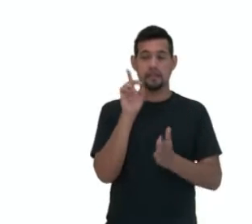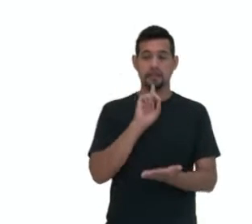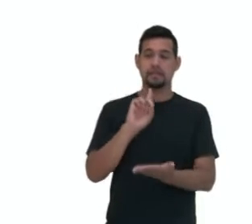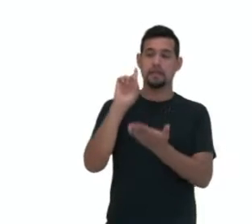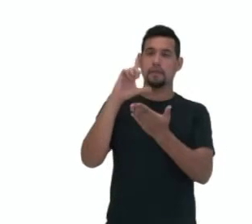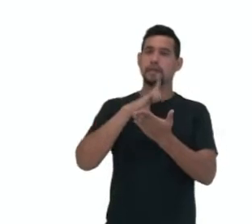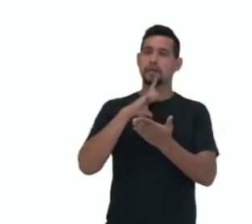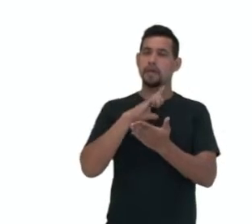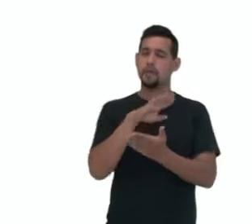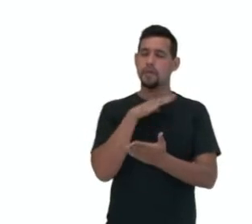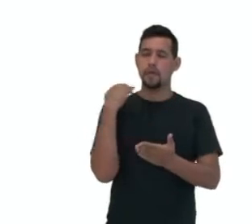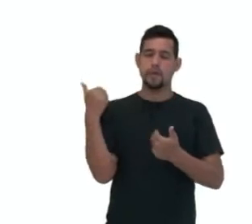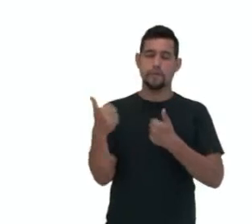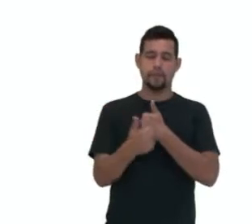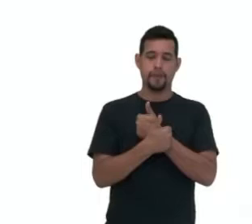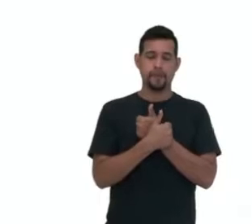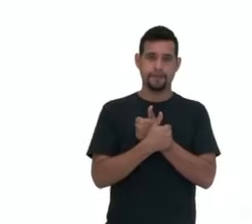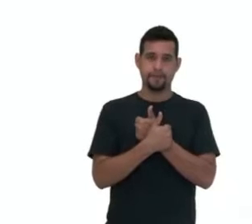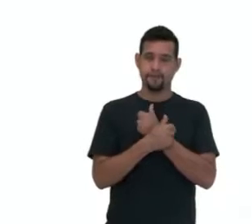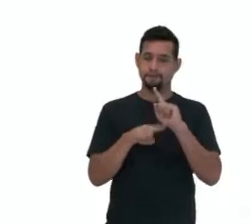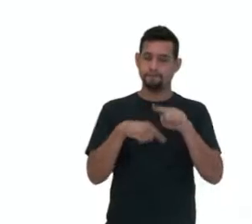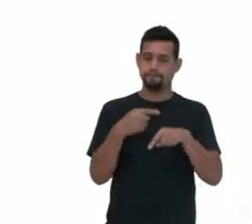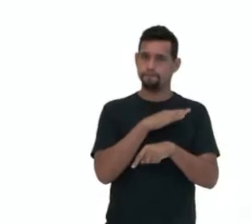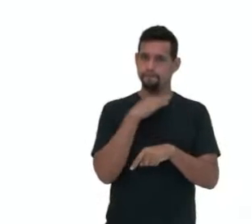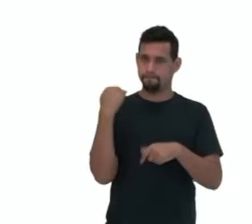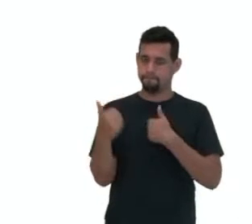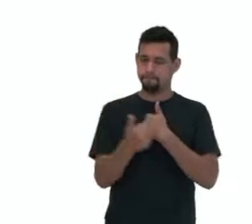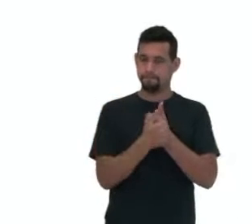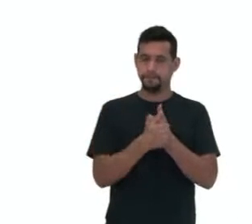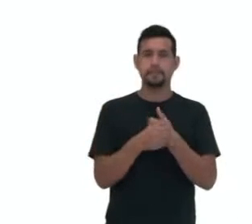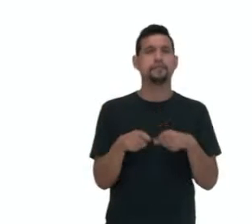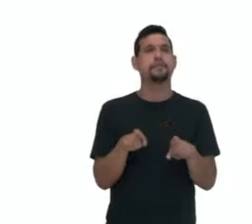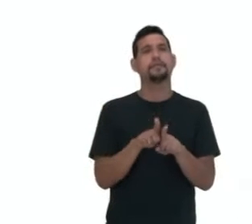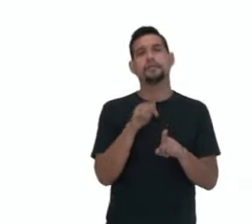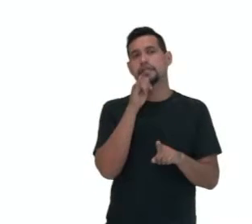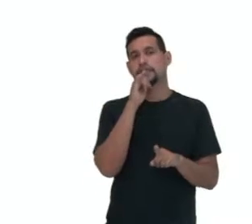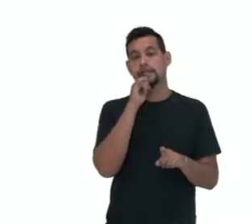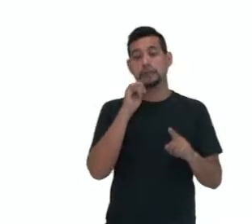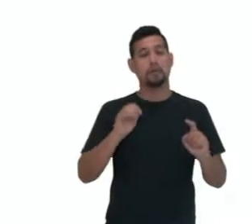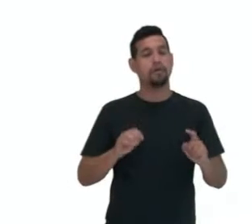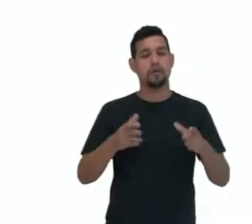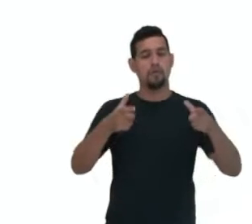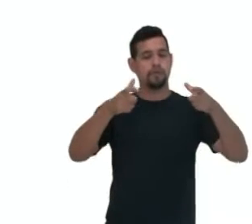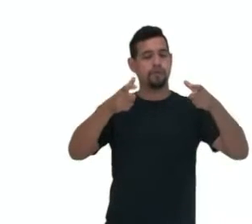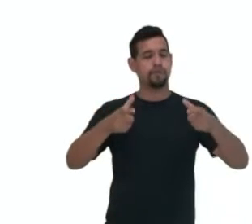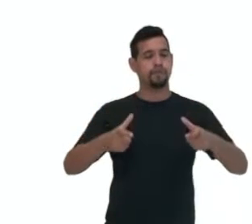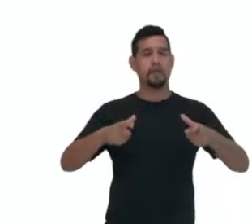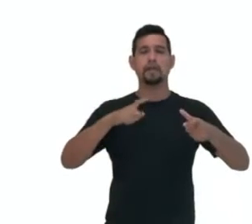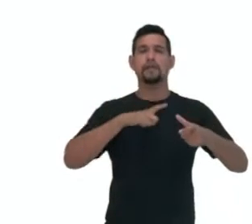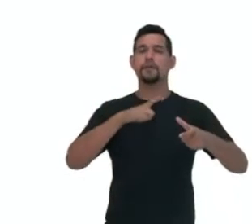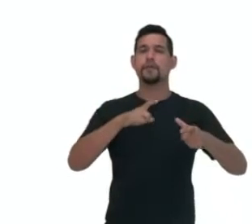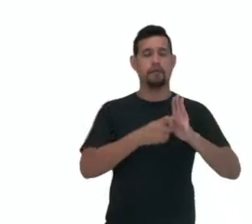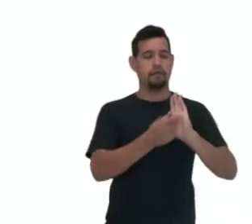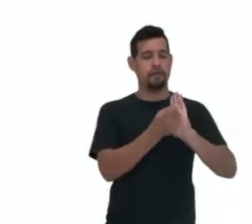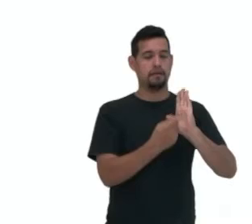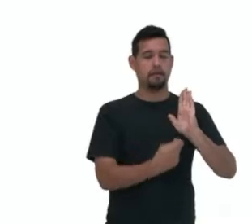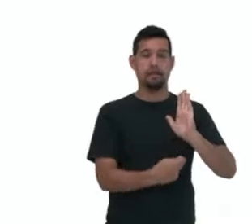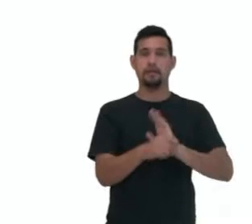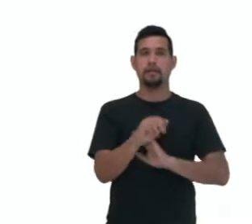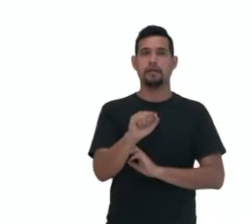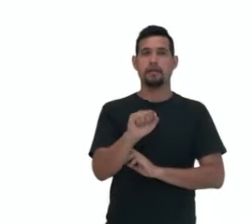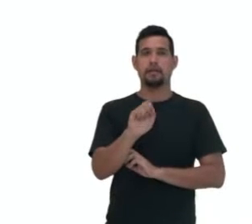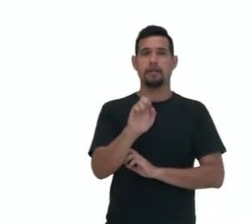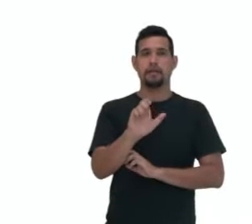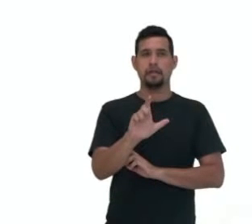morte ao lado deles, sua pós-morte. Aqui o templo do imperador Antonino contém uma dedicatória ao divino,